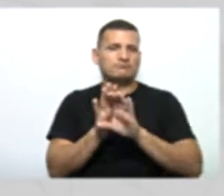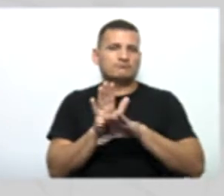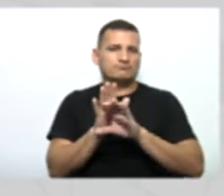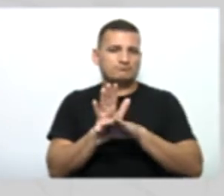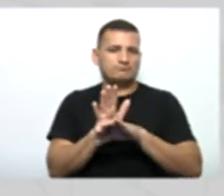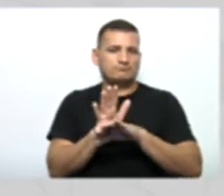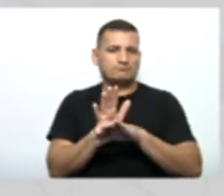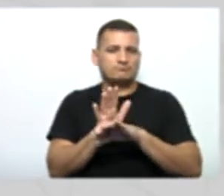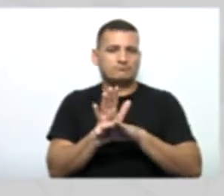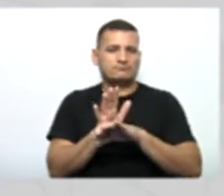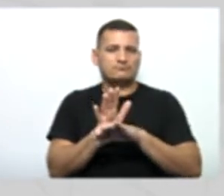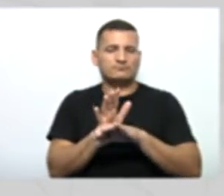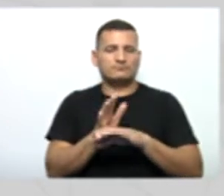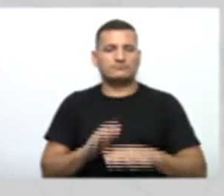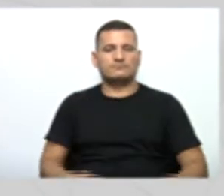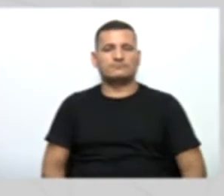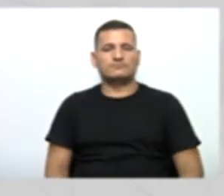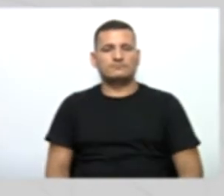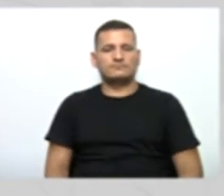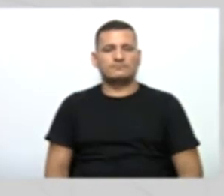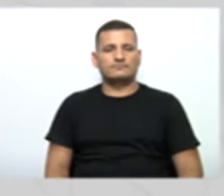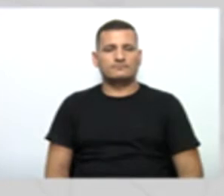ok? Então, vamos aqui, ó.